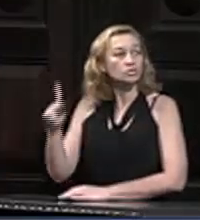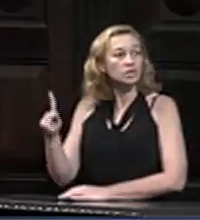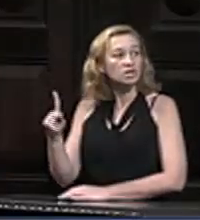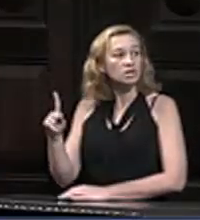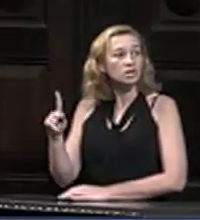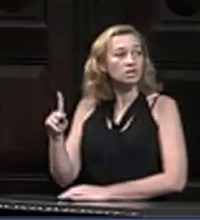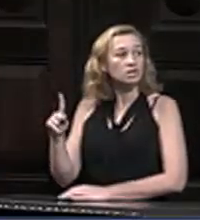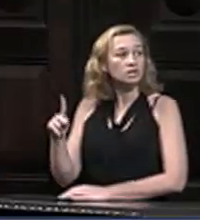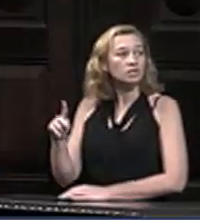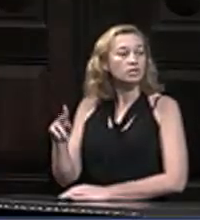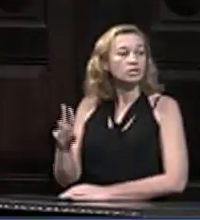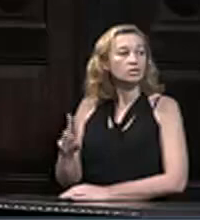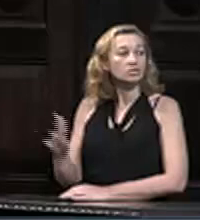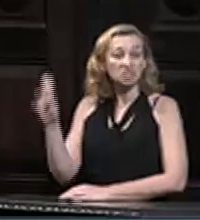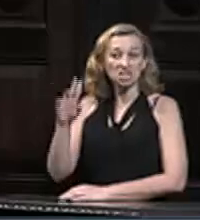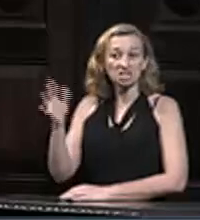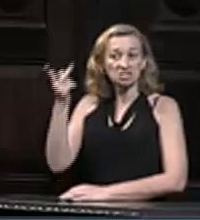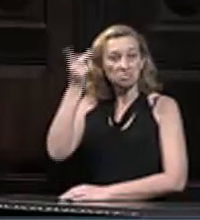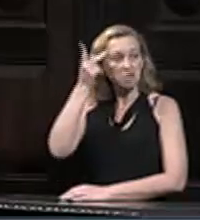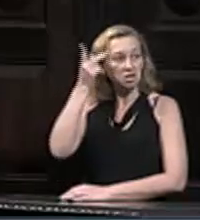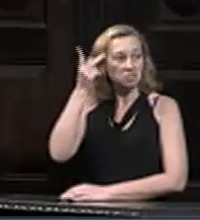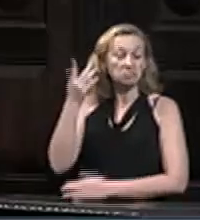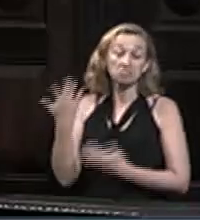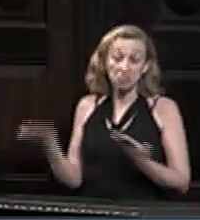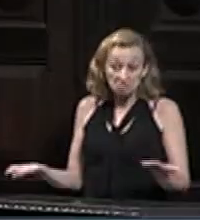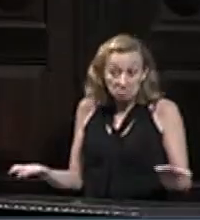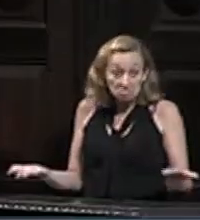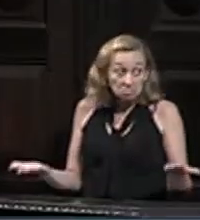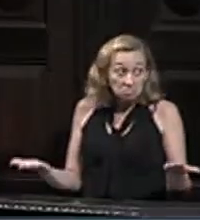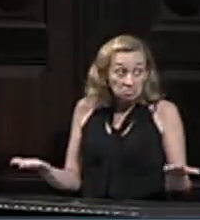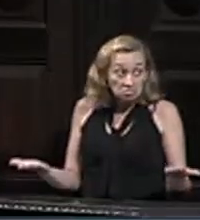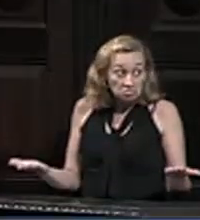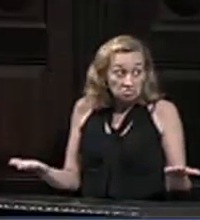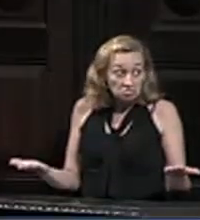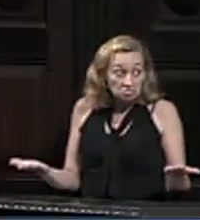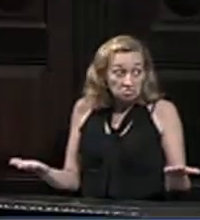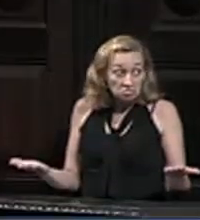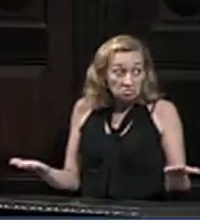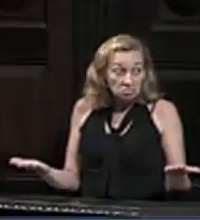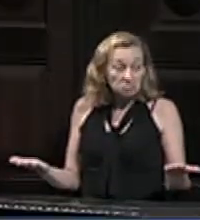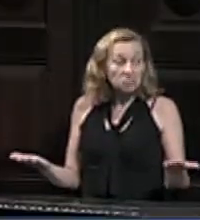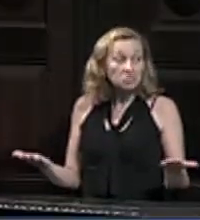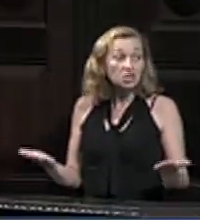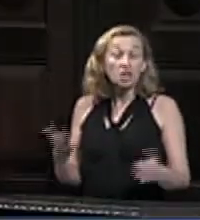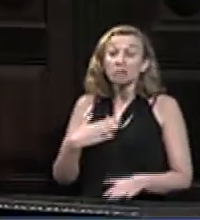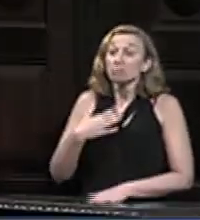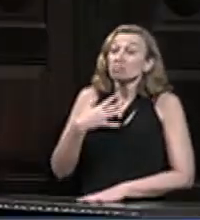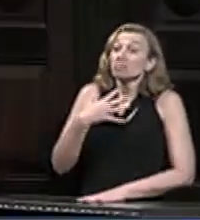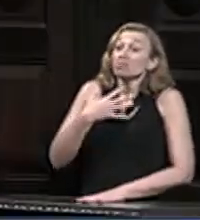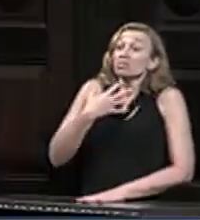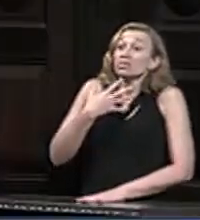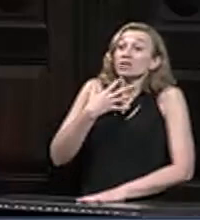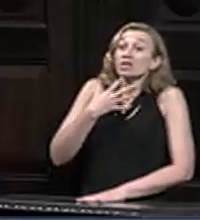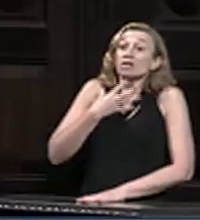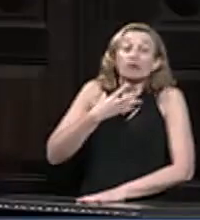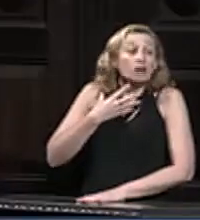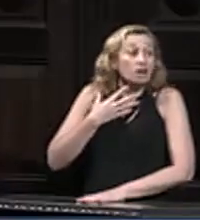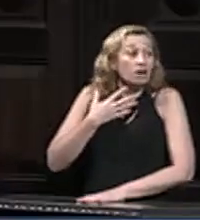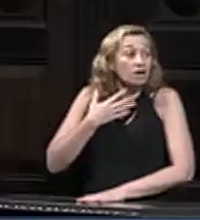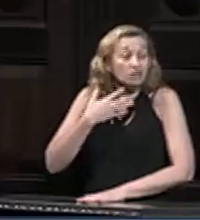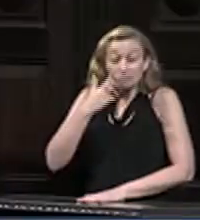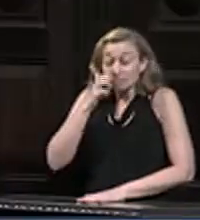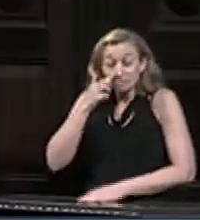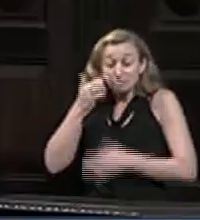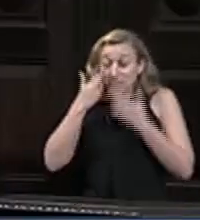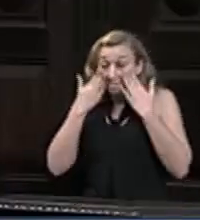Universidade de São Paulo. Aliás, ao ler o nome, quase me emocionei, que minha irmã, que já deixou